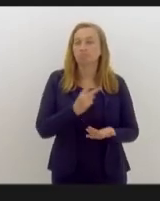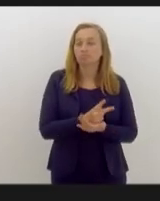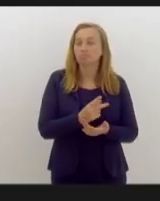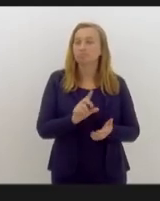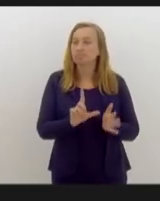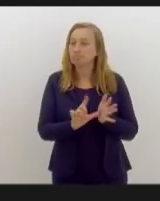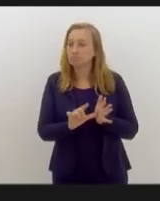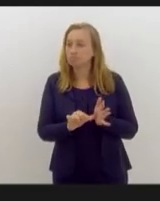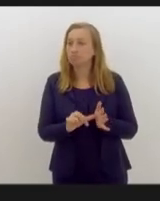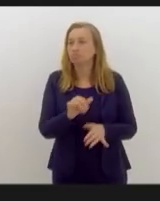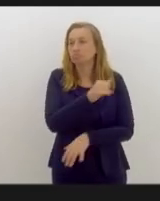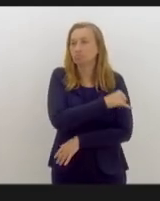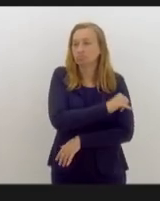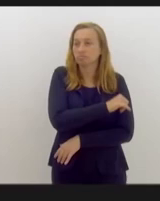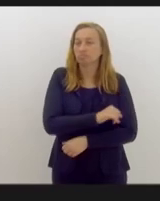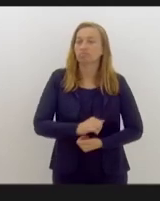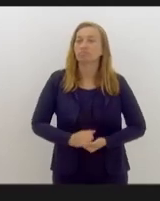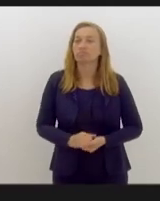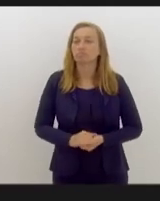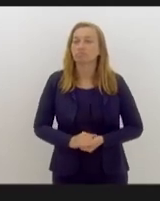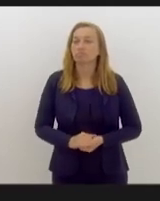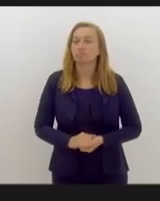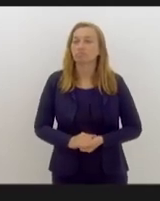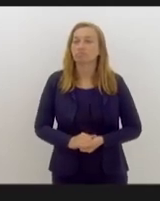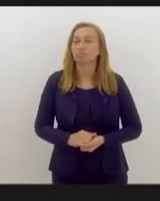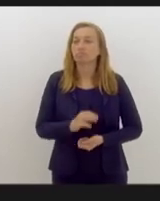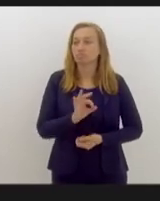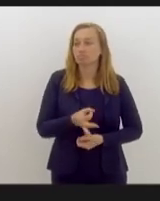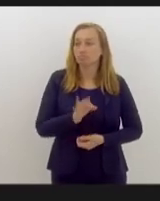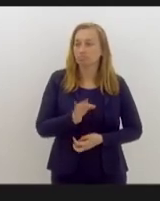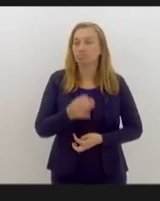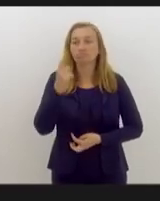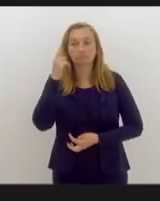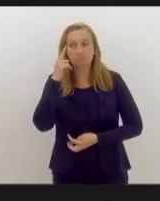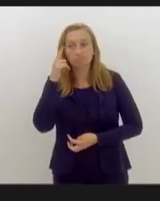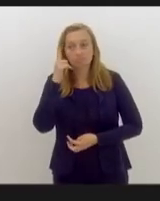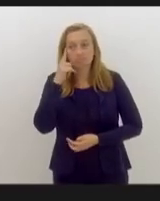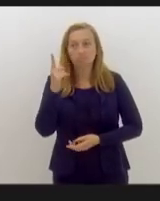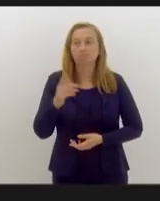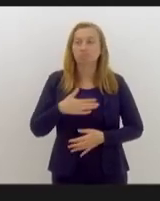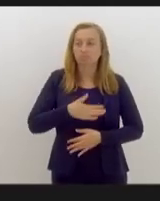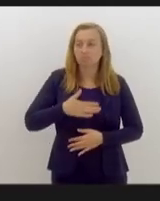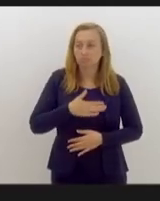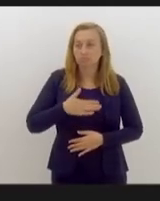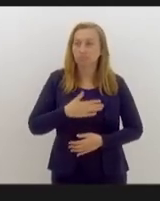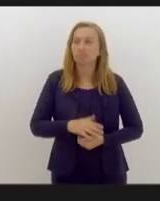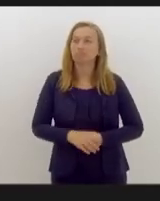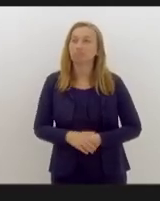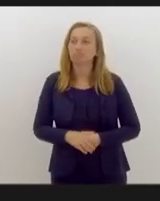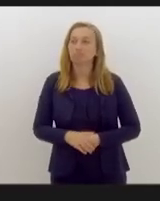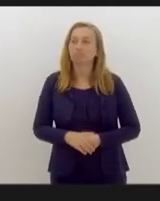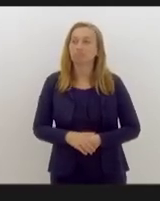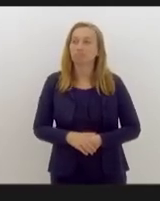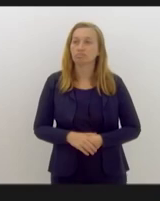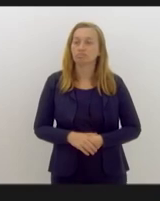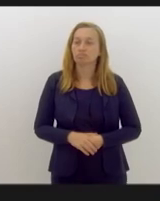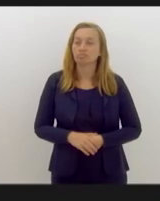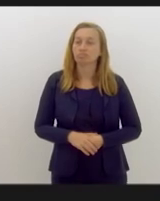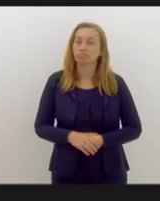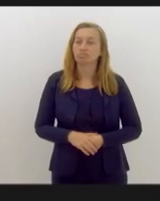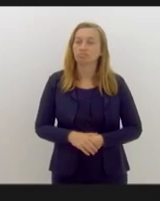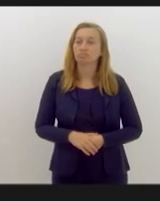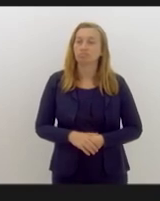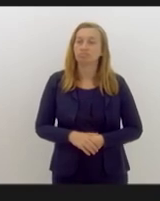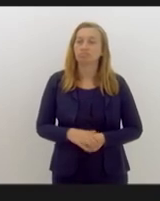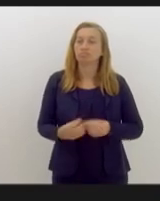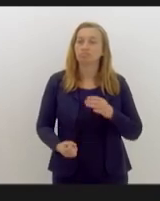do Rio de Janeiro, e, paralelamente, já ir pensando no que a gente gostaria, né, em termos de constituição de